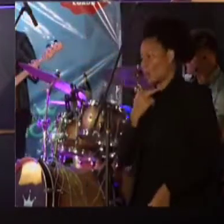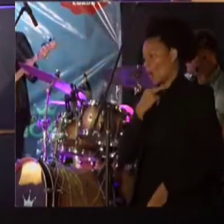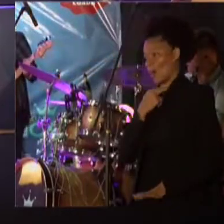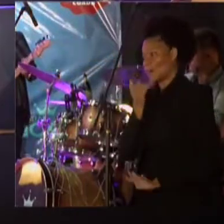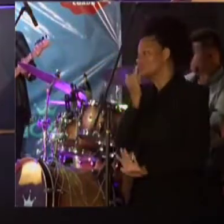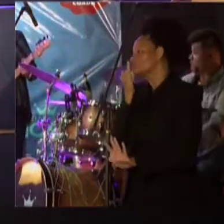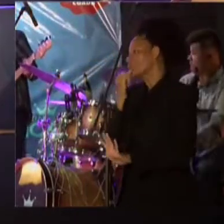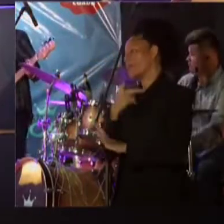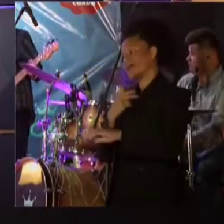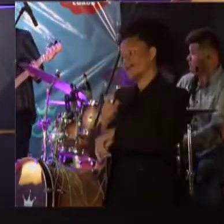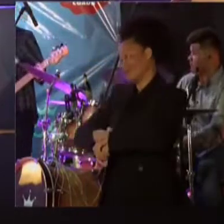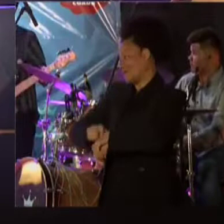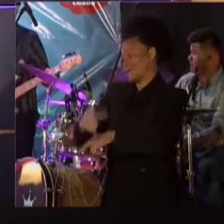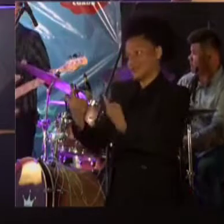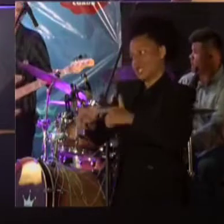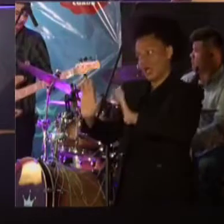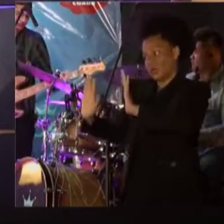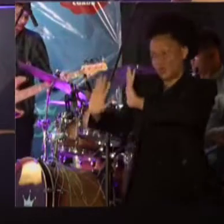desculpa, eu tô muito ocupado.